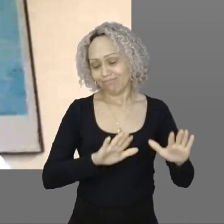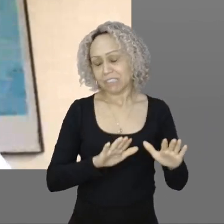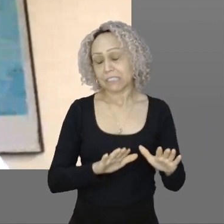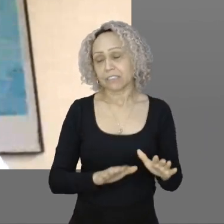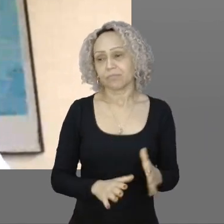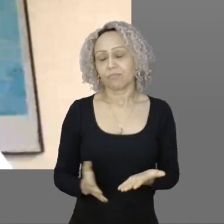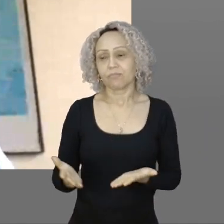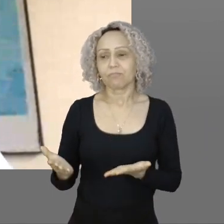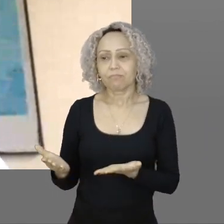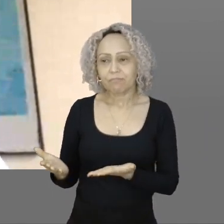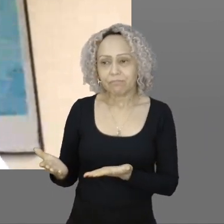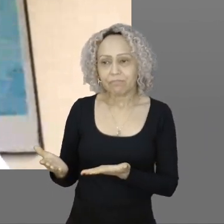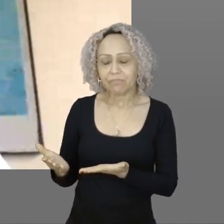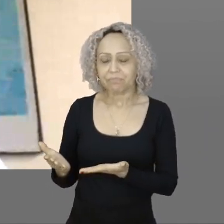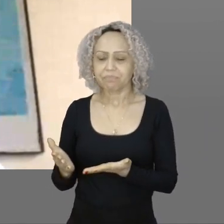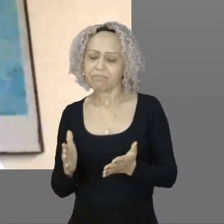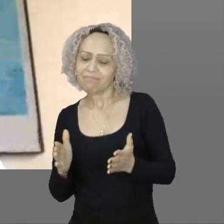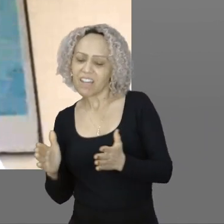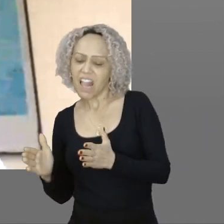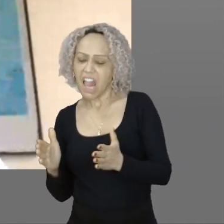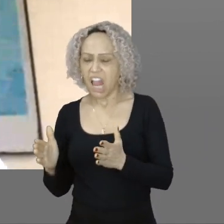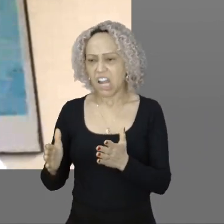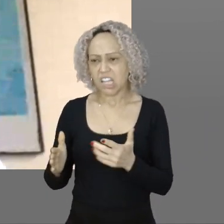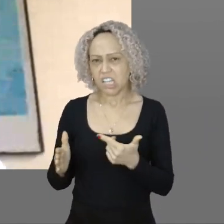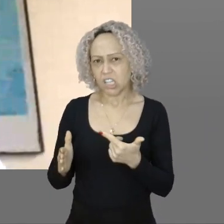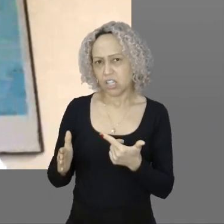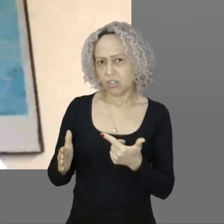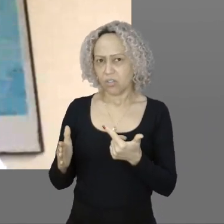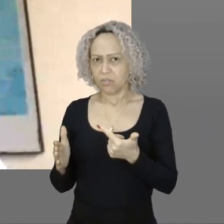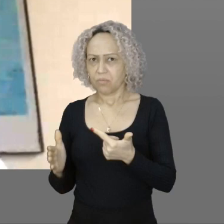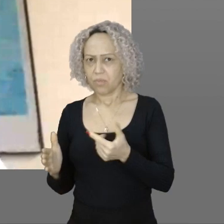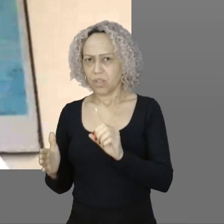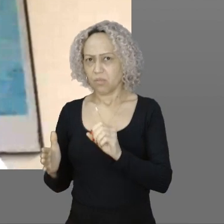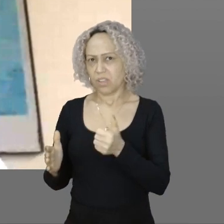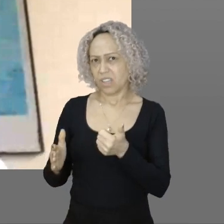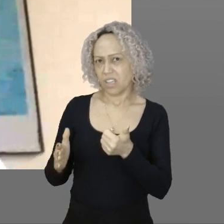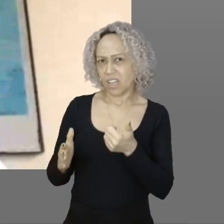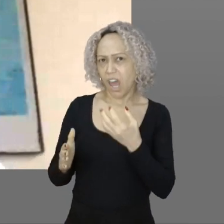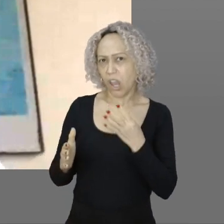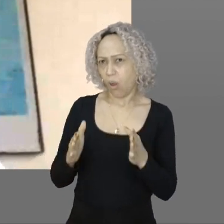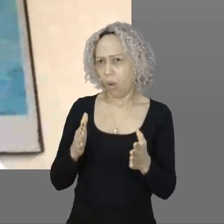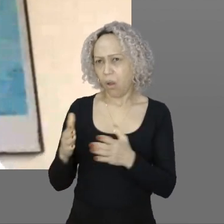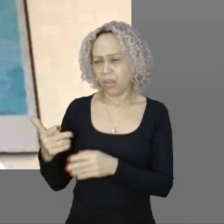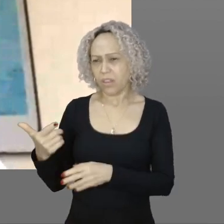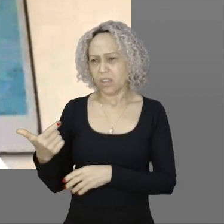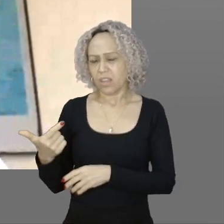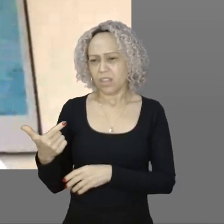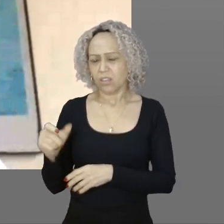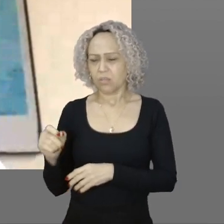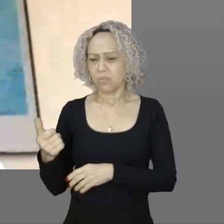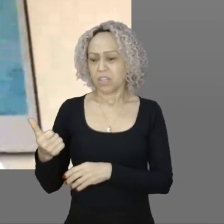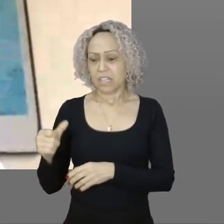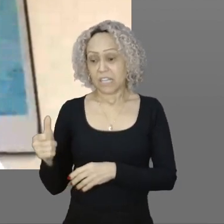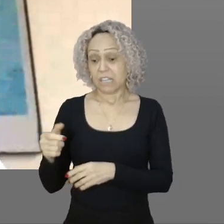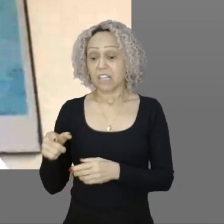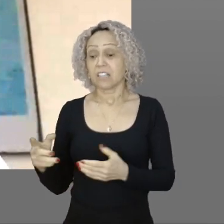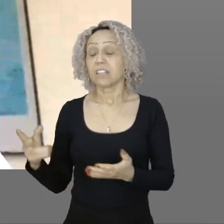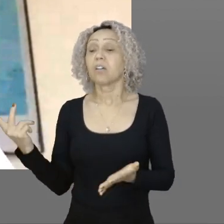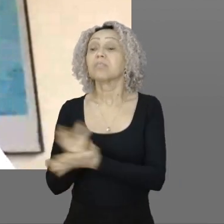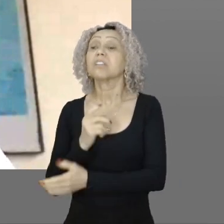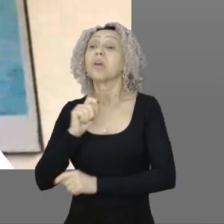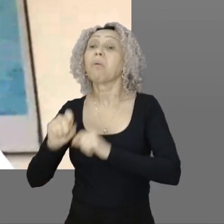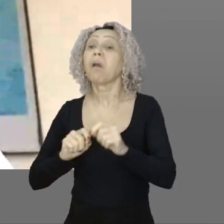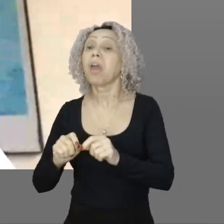para criar o ambiente para o golpe, né, que derrubou a presidenta Dilma, e infelizmente a economia brasileira entrou em